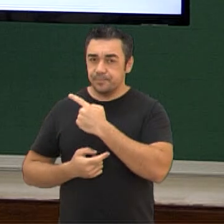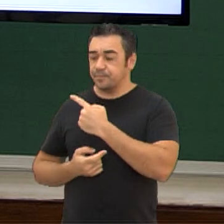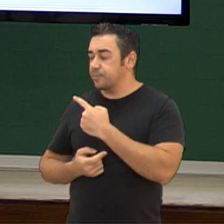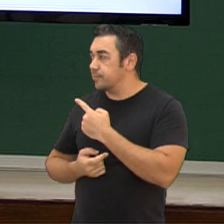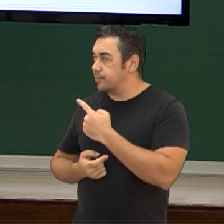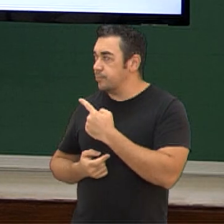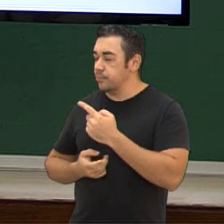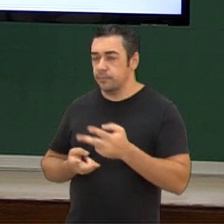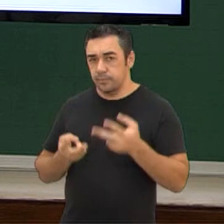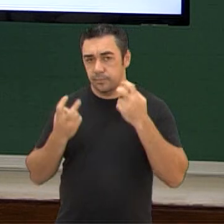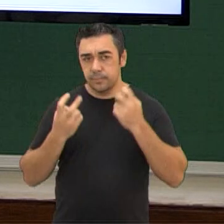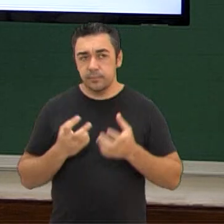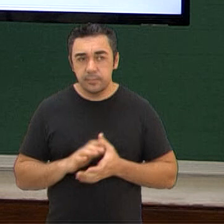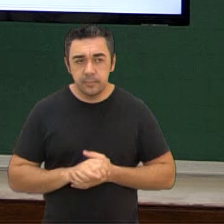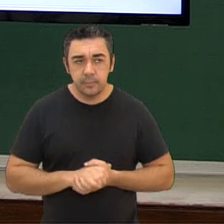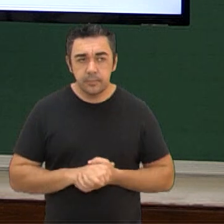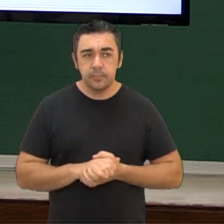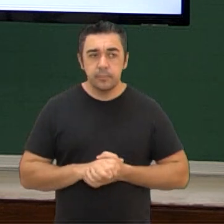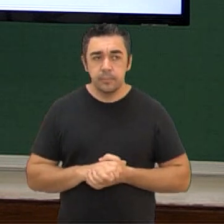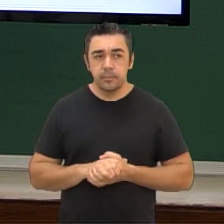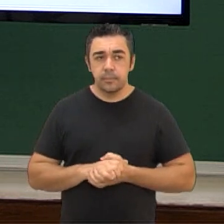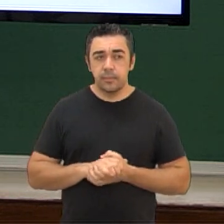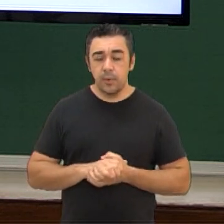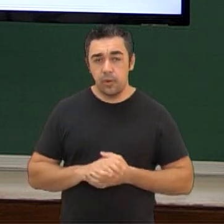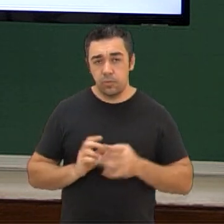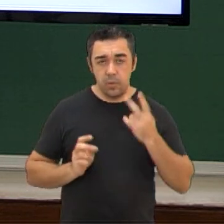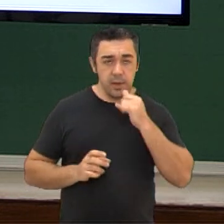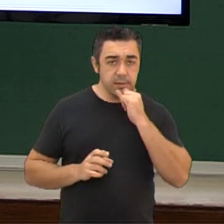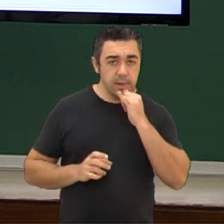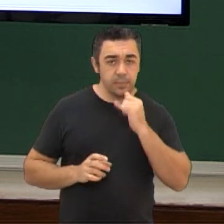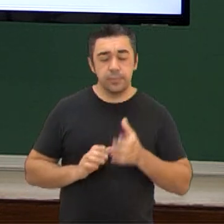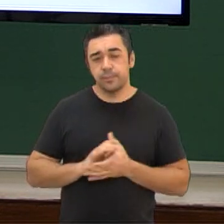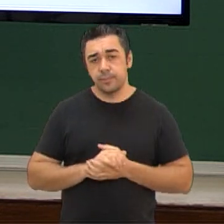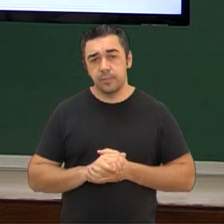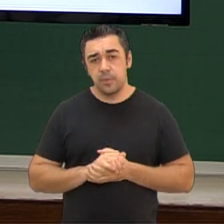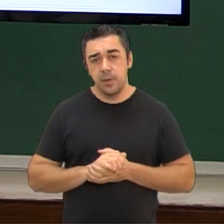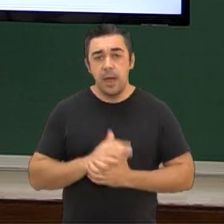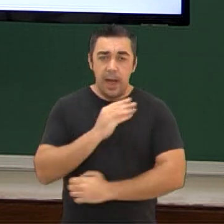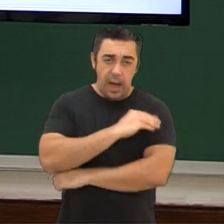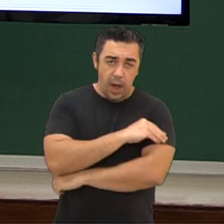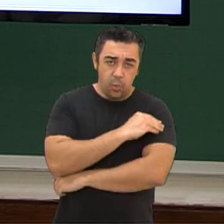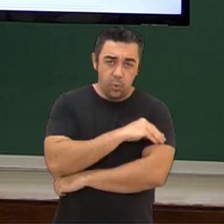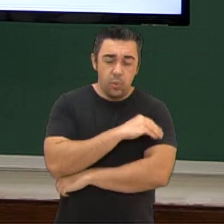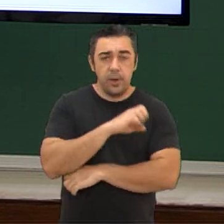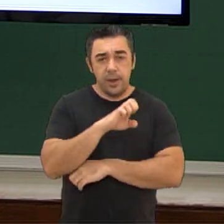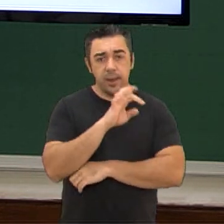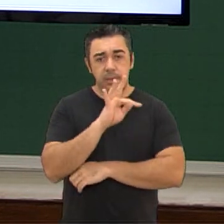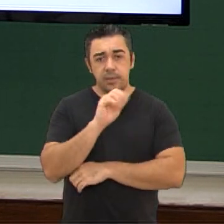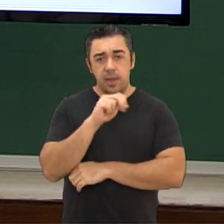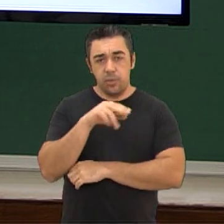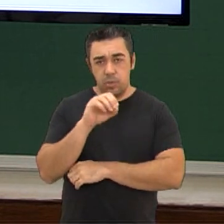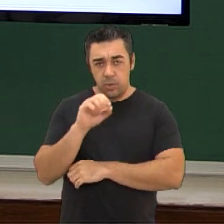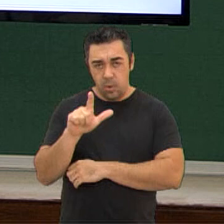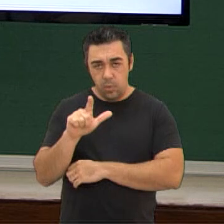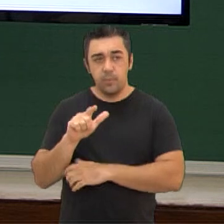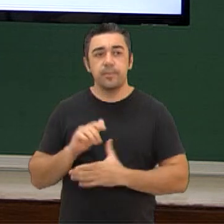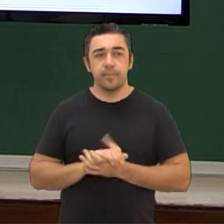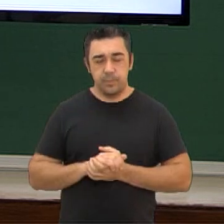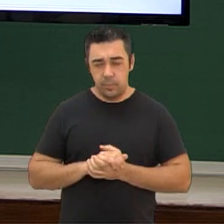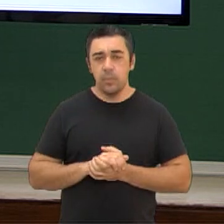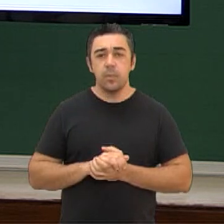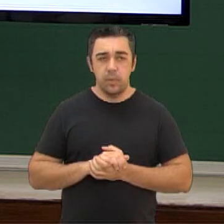por gentileza. Cheguei. Então, aqui eu tenho dois exemplos, né? Eu tenho o etanol, que é o álcool, correto?